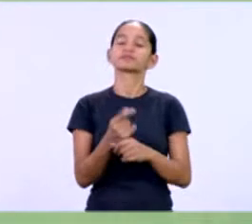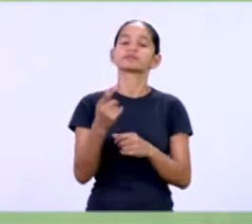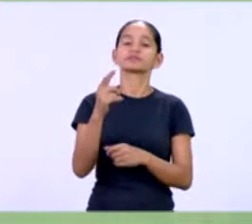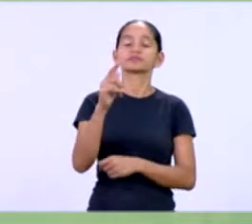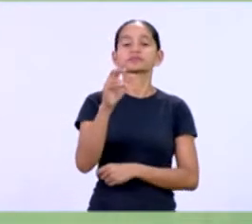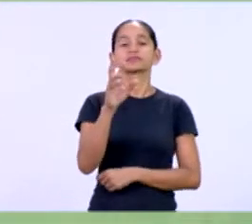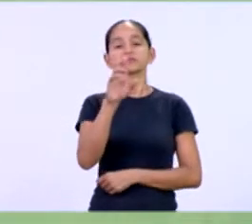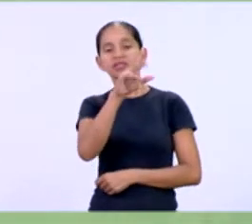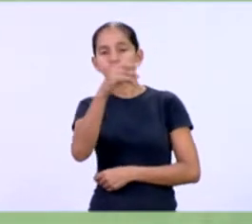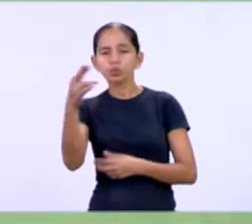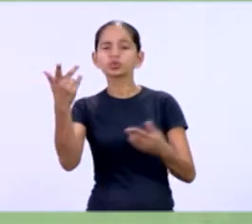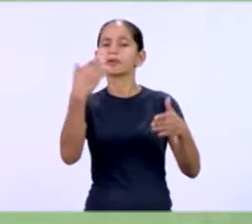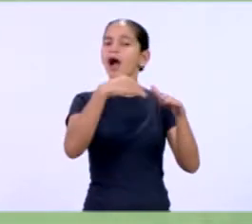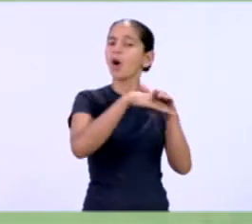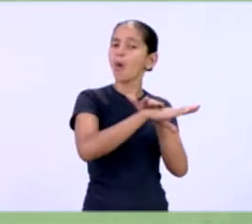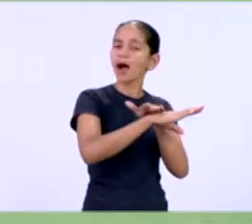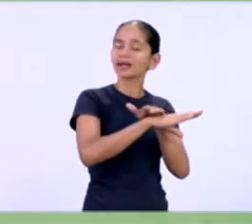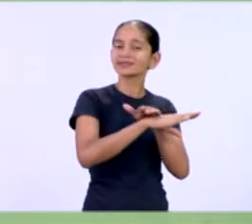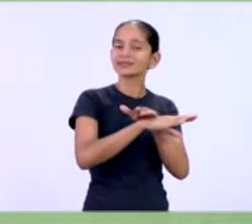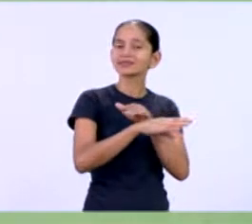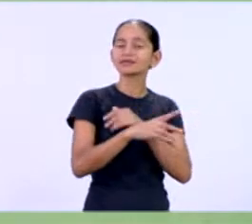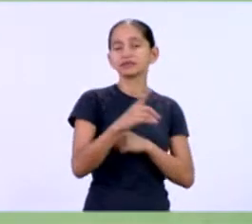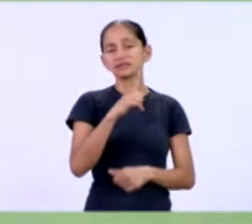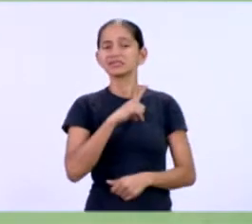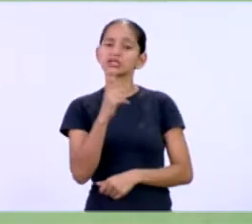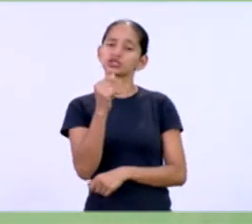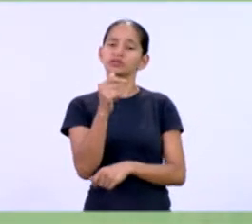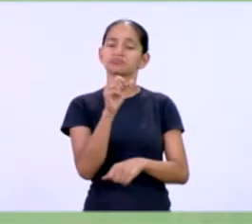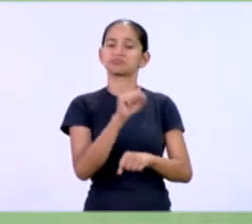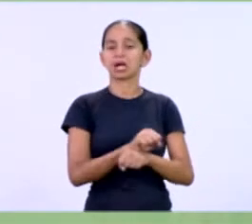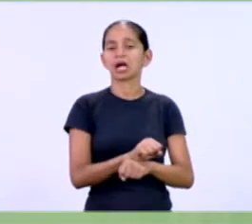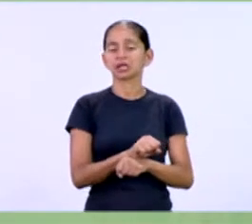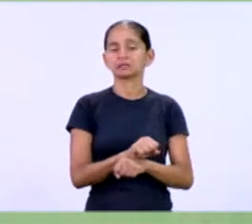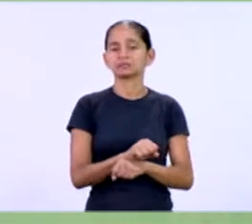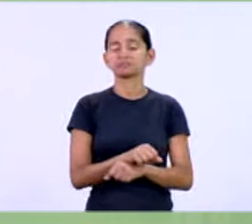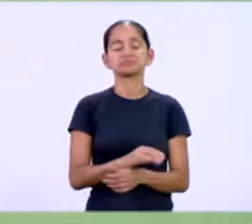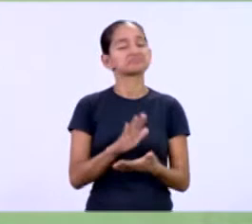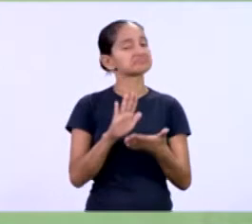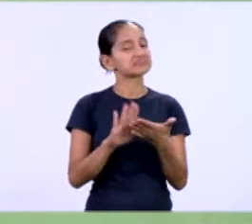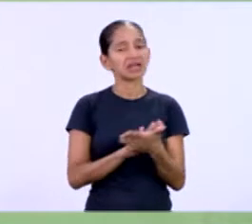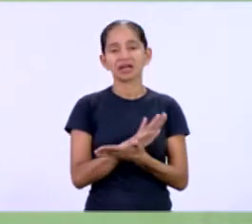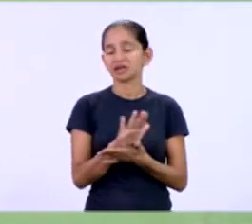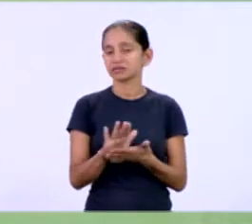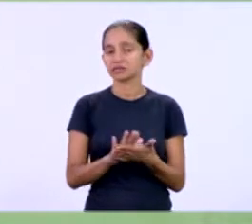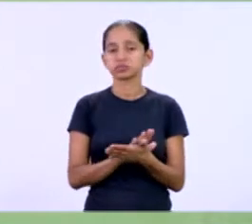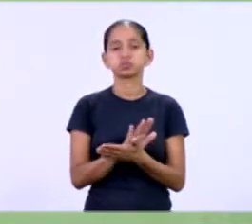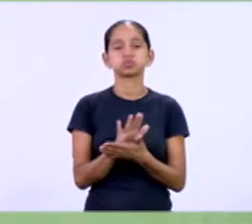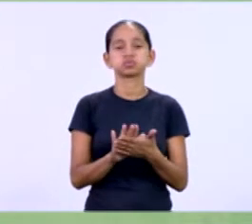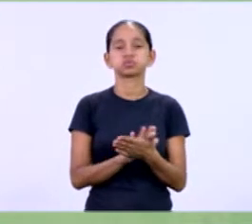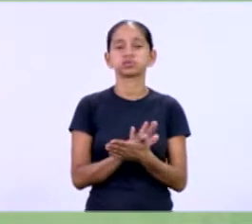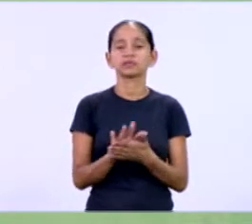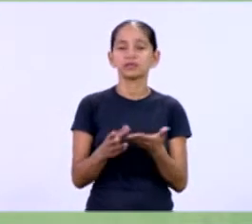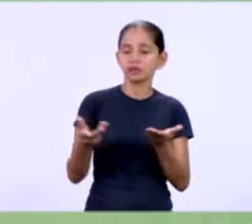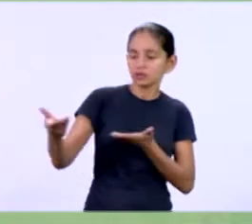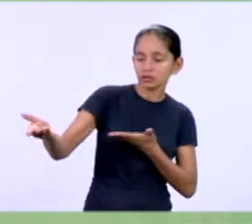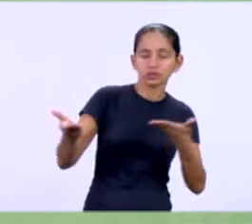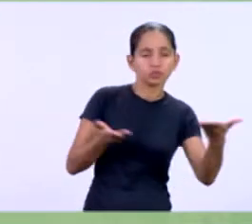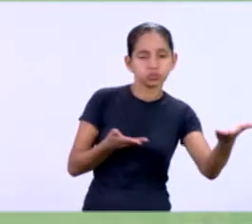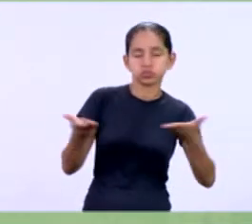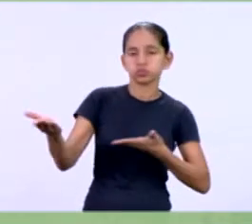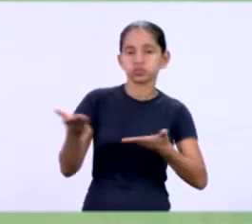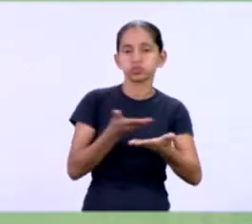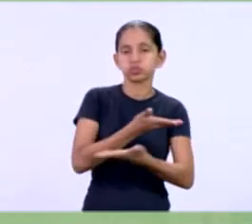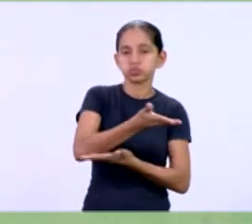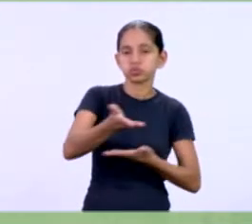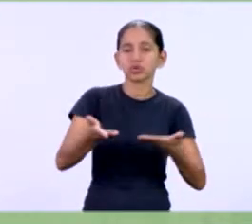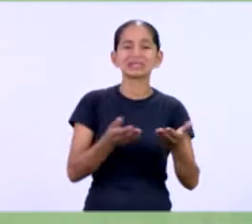de estoque e de matéria-prima é um dinheiro que fica ali parado. E aquele dinheiro que está ali parado, ele precisa que tenha alguma coisa para